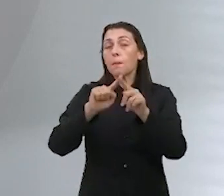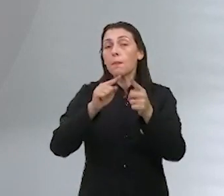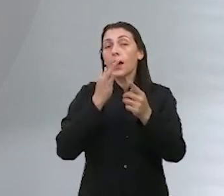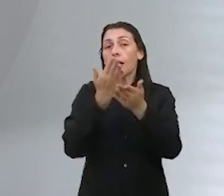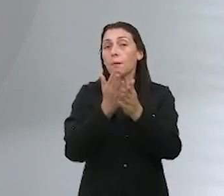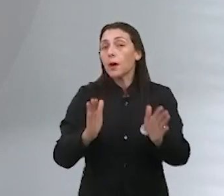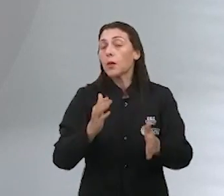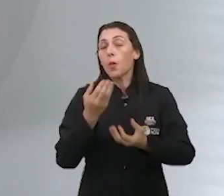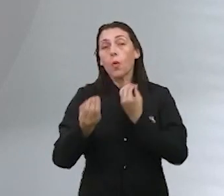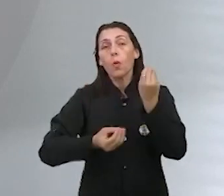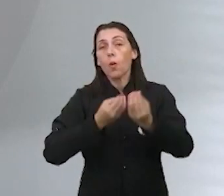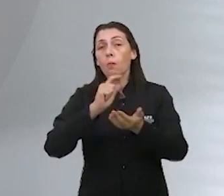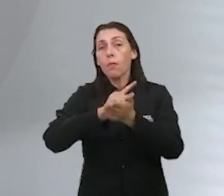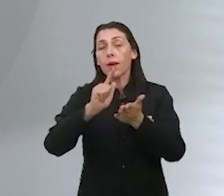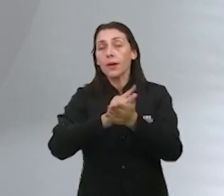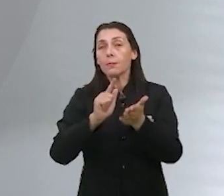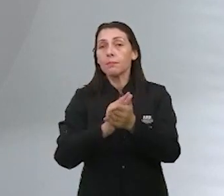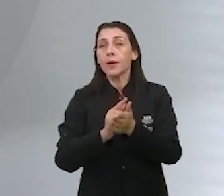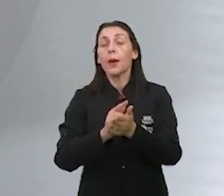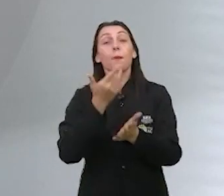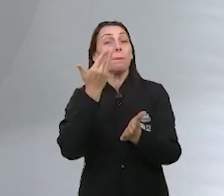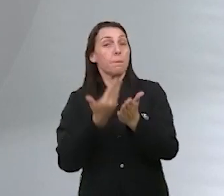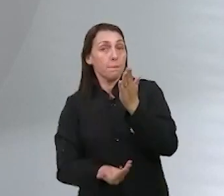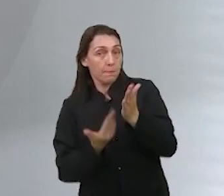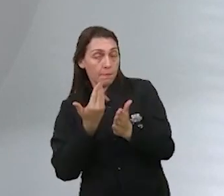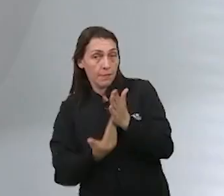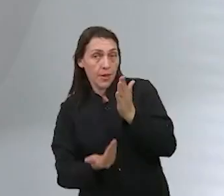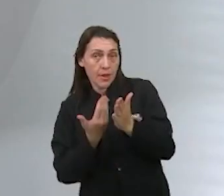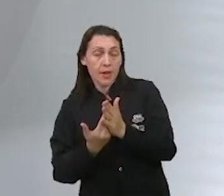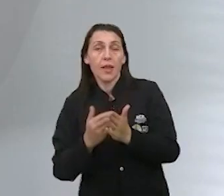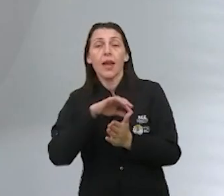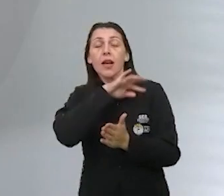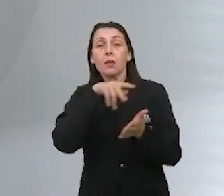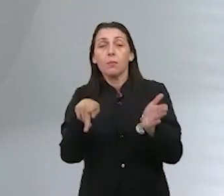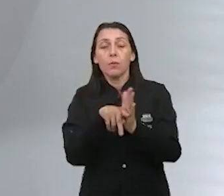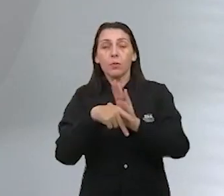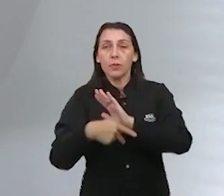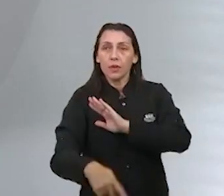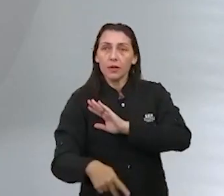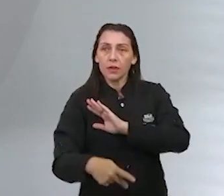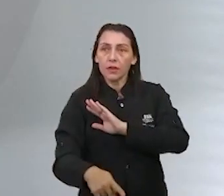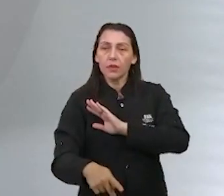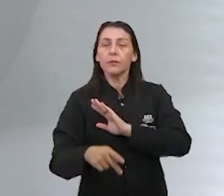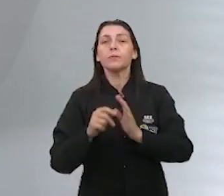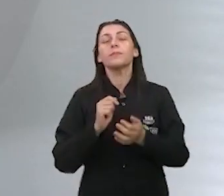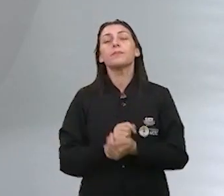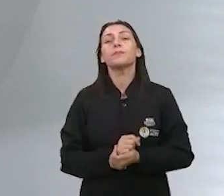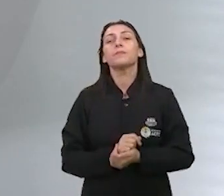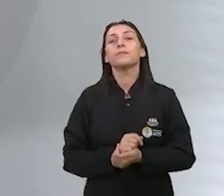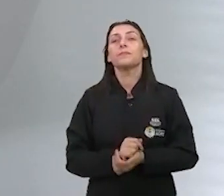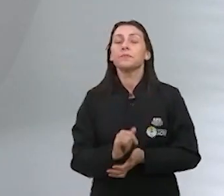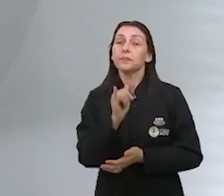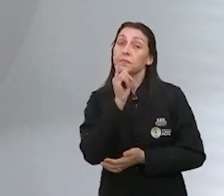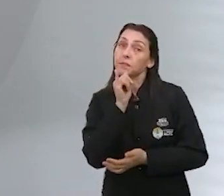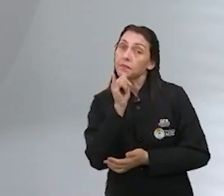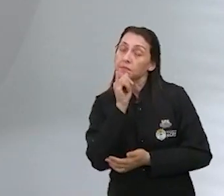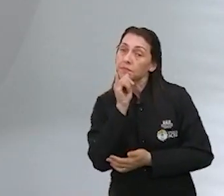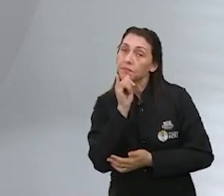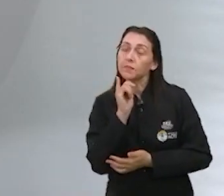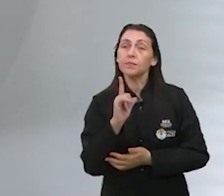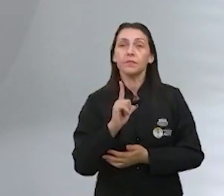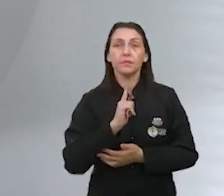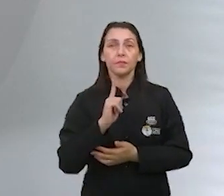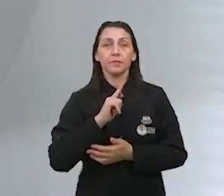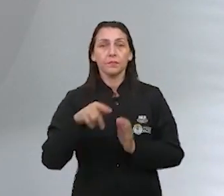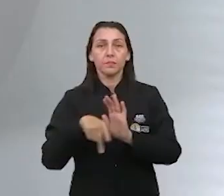tem mais como polinizar. Então a gente pode perder espécies que são naturais daqui, tá? As espécies nativas. Exemplo disso, nós temos